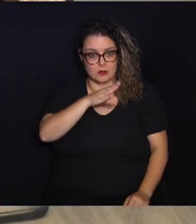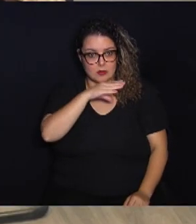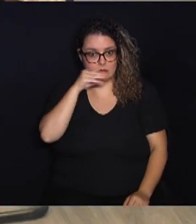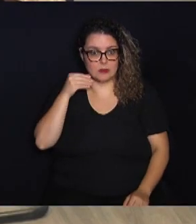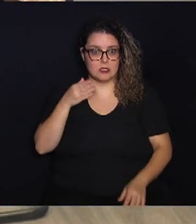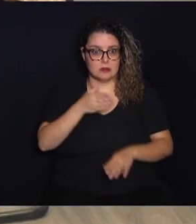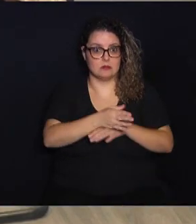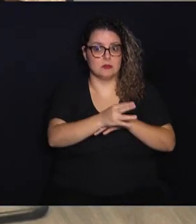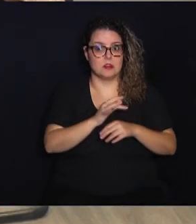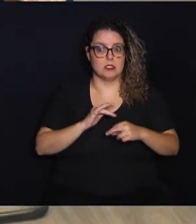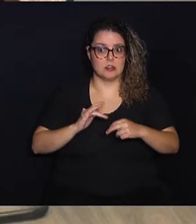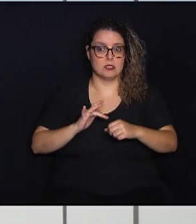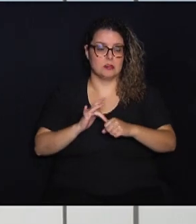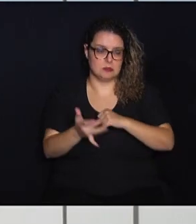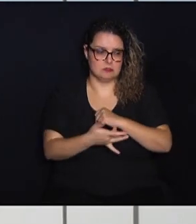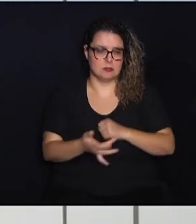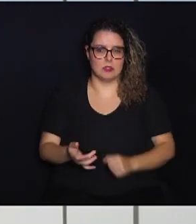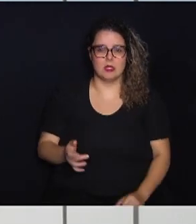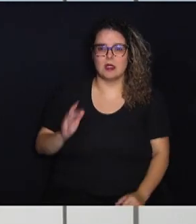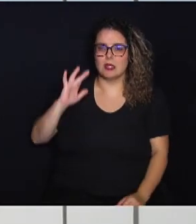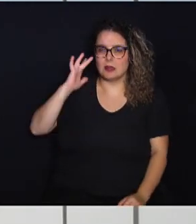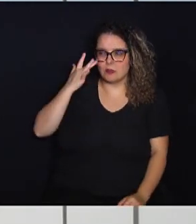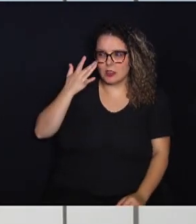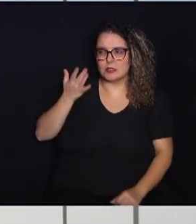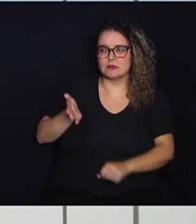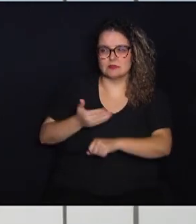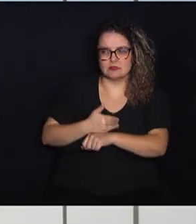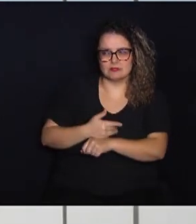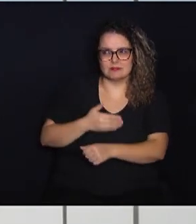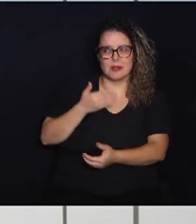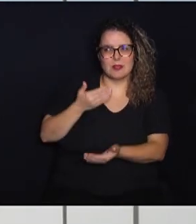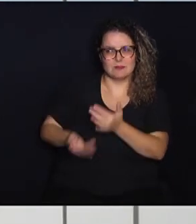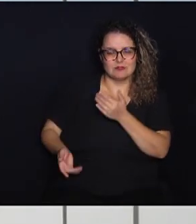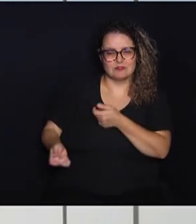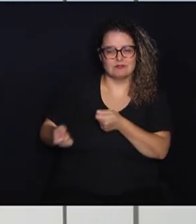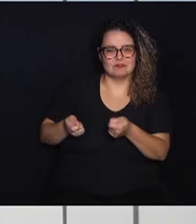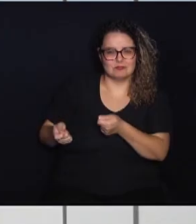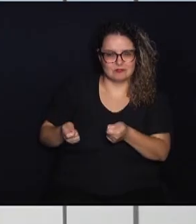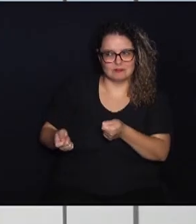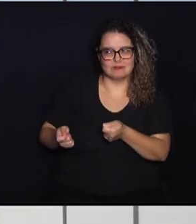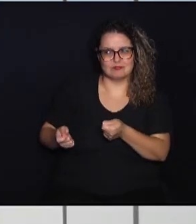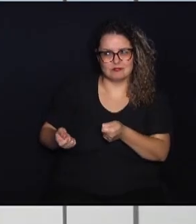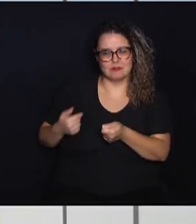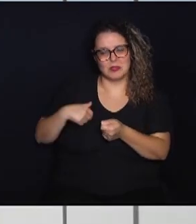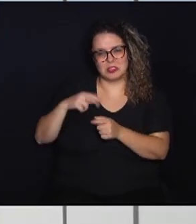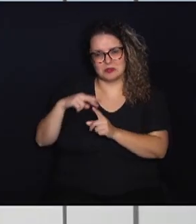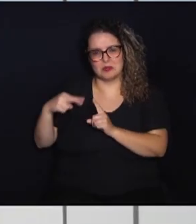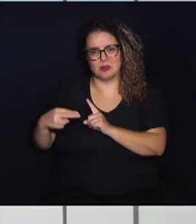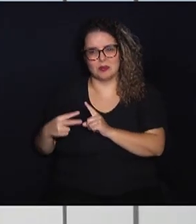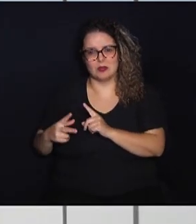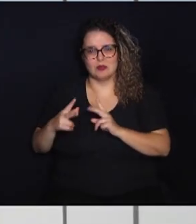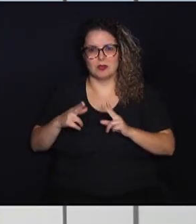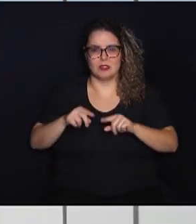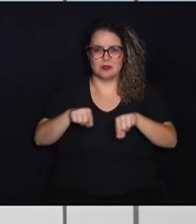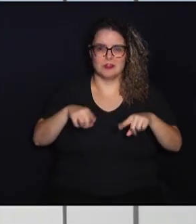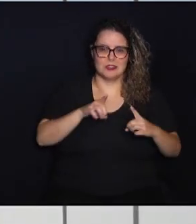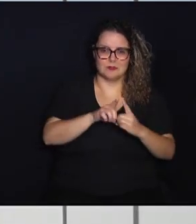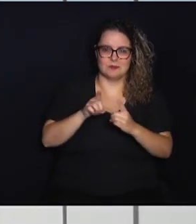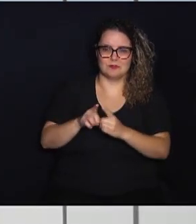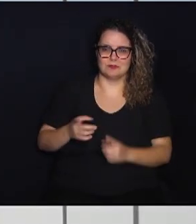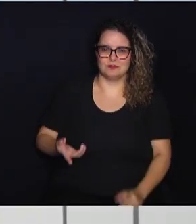adolescentes nas redes? Eu acho que já estava desenfreado, pelo meu ponto de vista, até pelo que eu vejo em consultório.